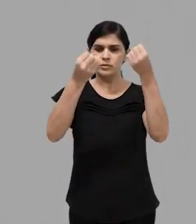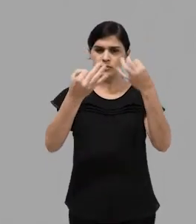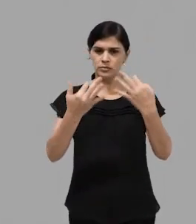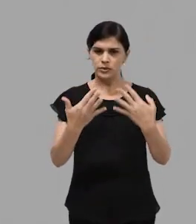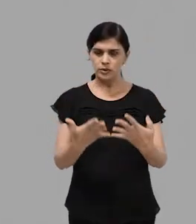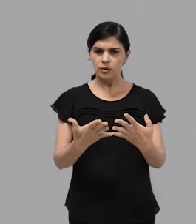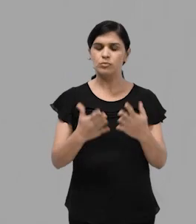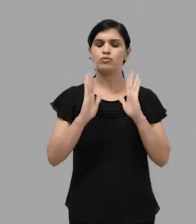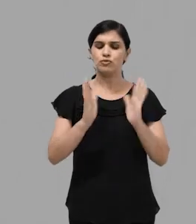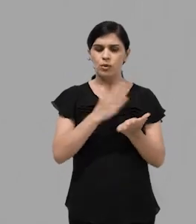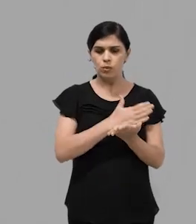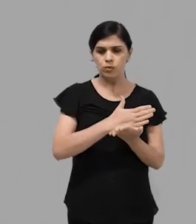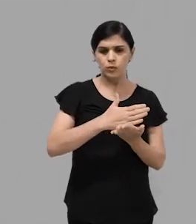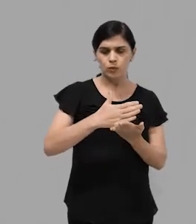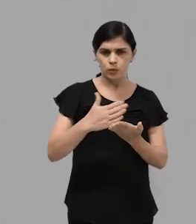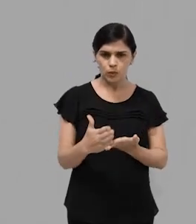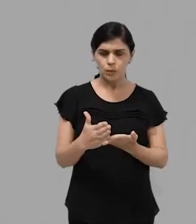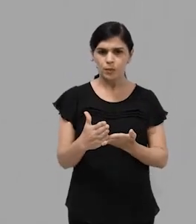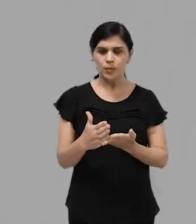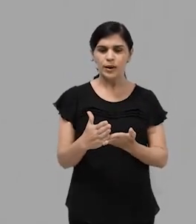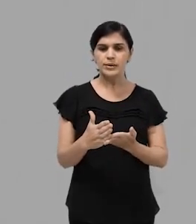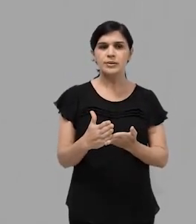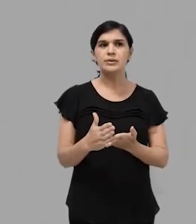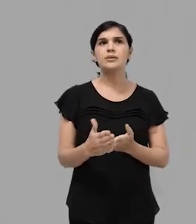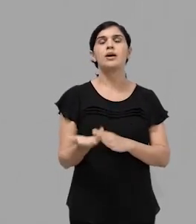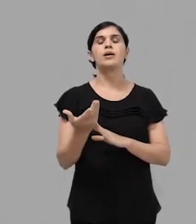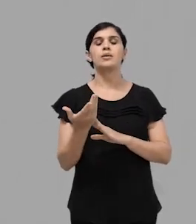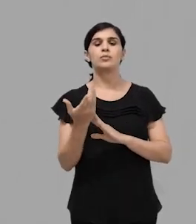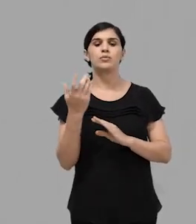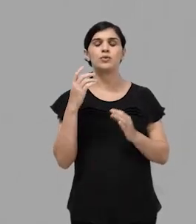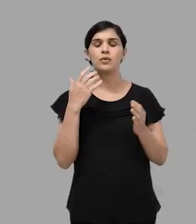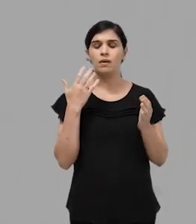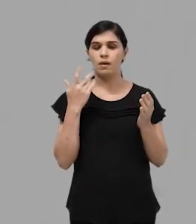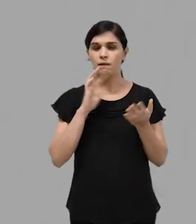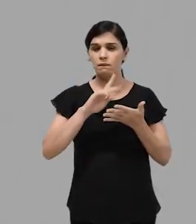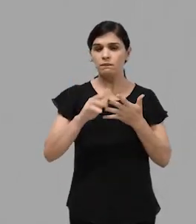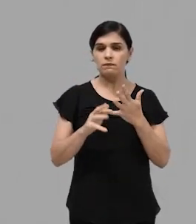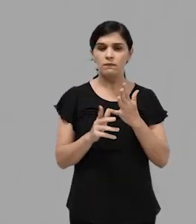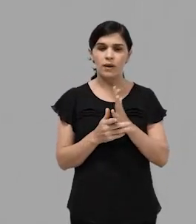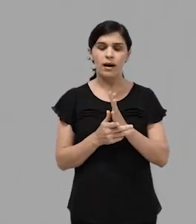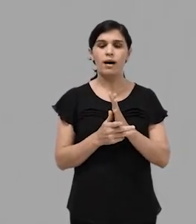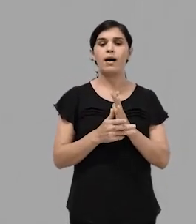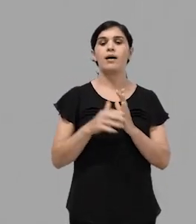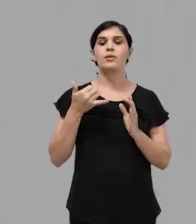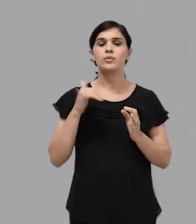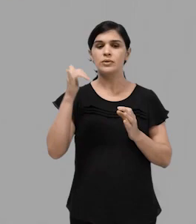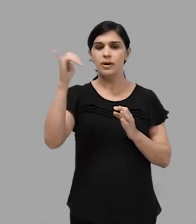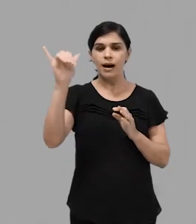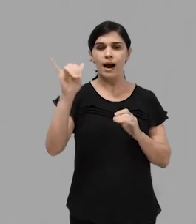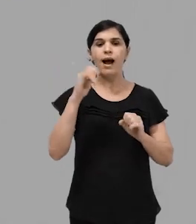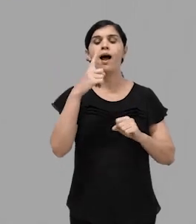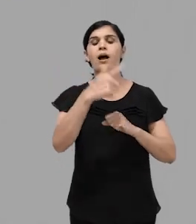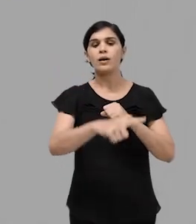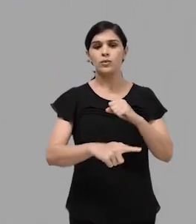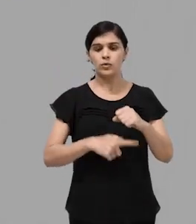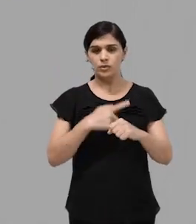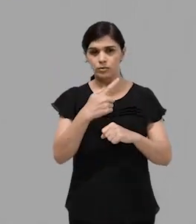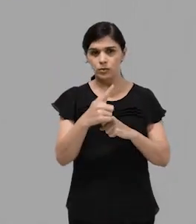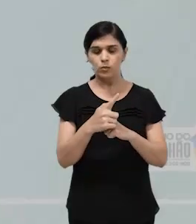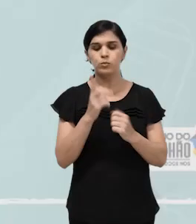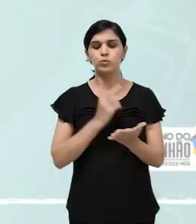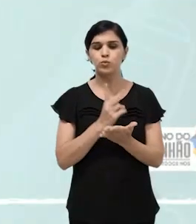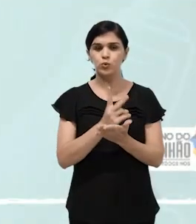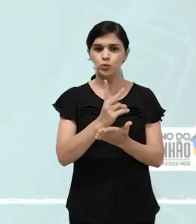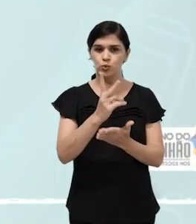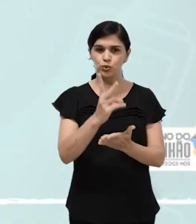falar sobre as propriedades periódicas. Falamos sobre raio atômico. E hoje, na nossa aula, nós vamos continuar